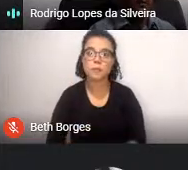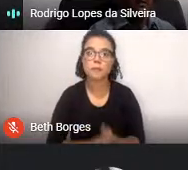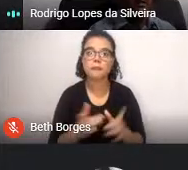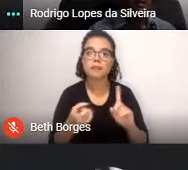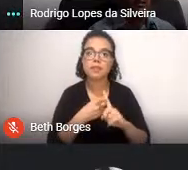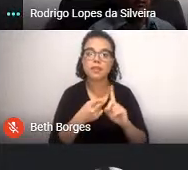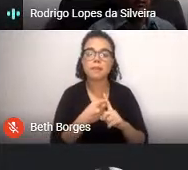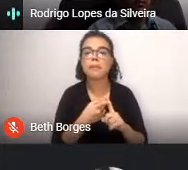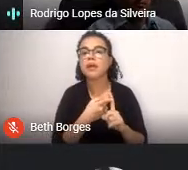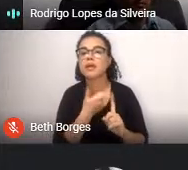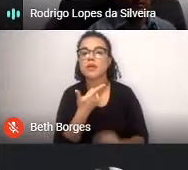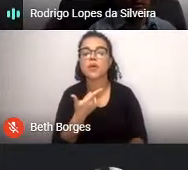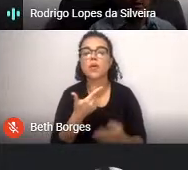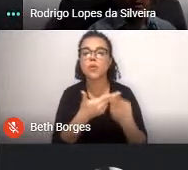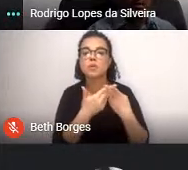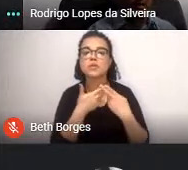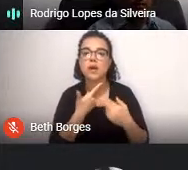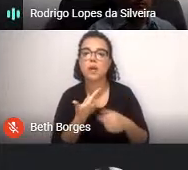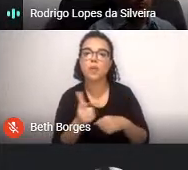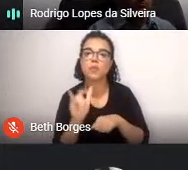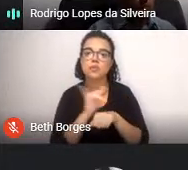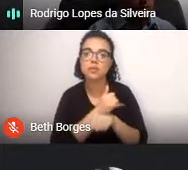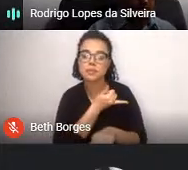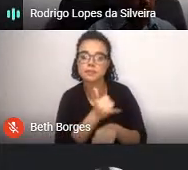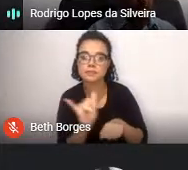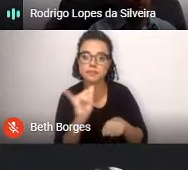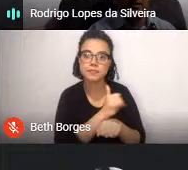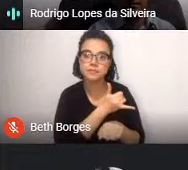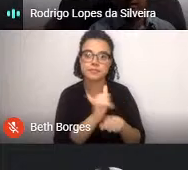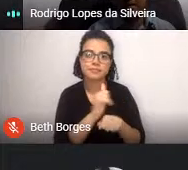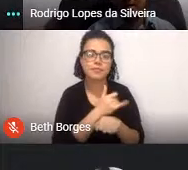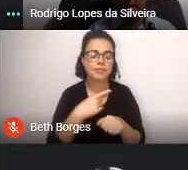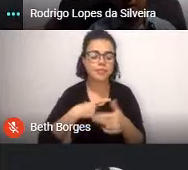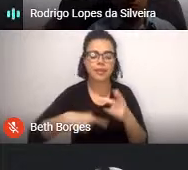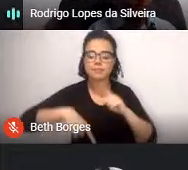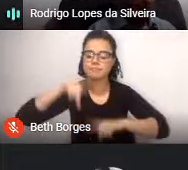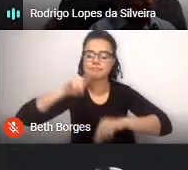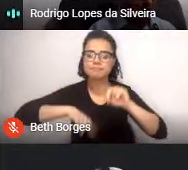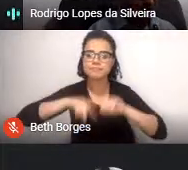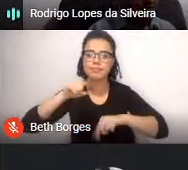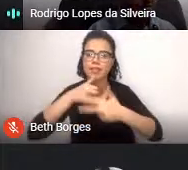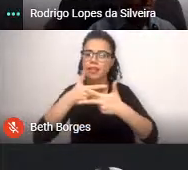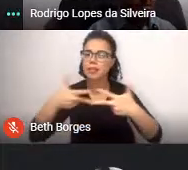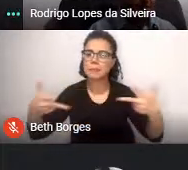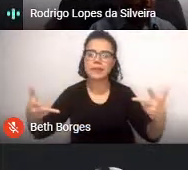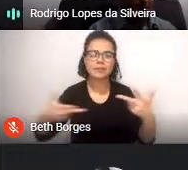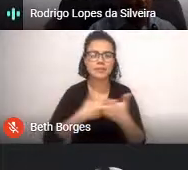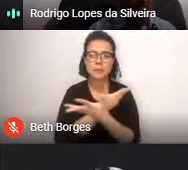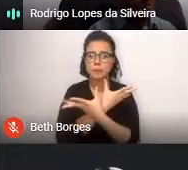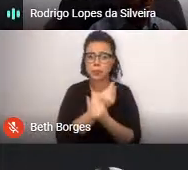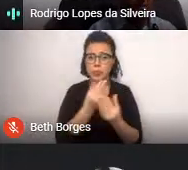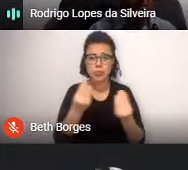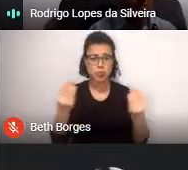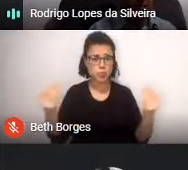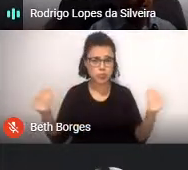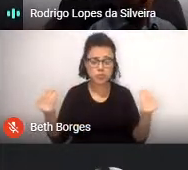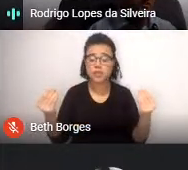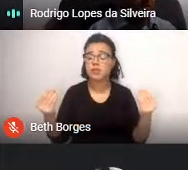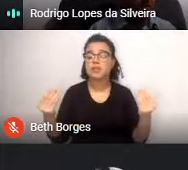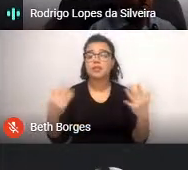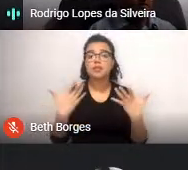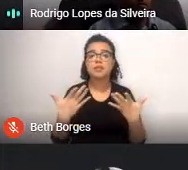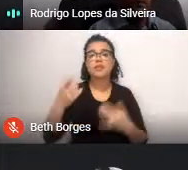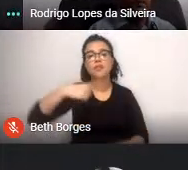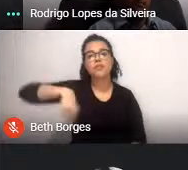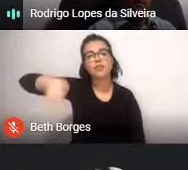mindfulness também dentro desse proceder. Então, são muitas ferramentas, é muita coisa. Aqui é só para vocês entenderem, só para